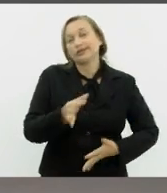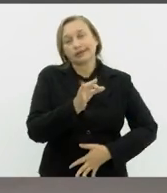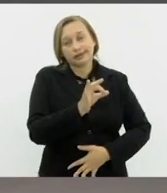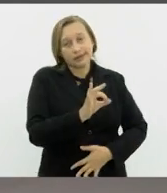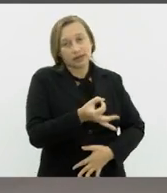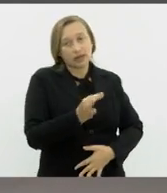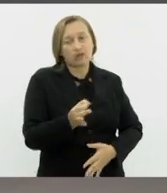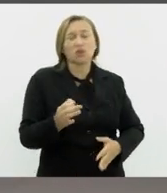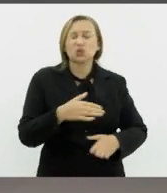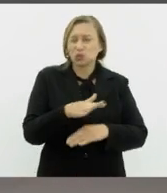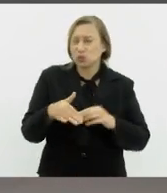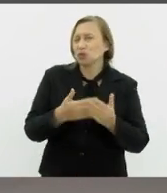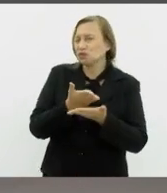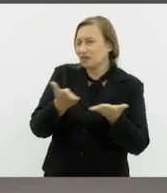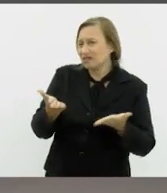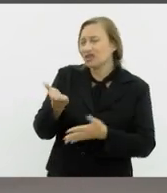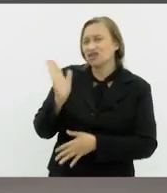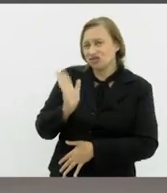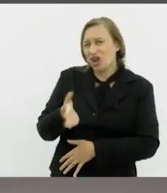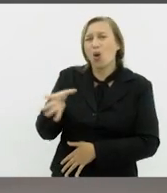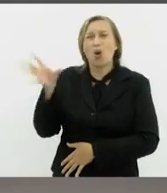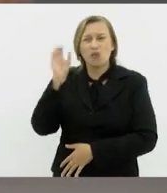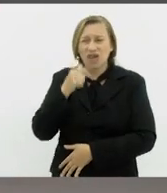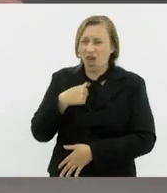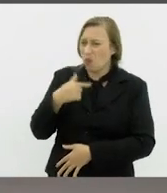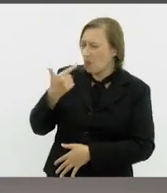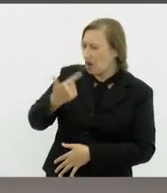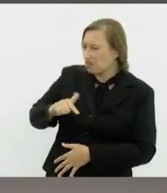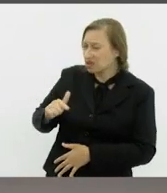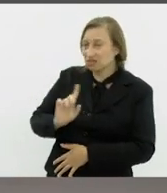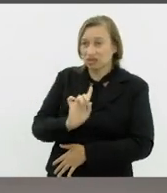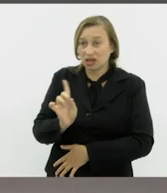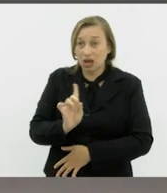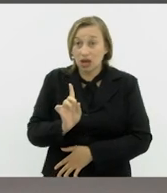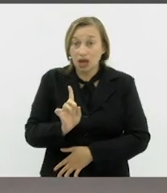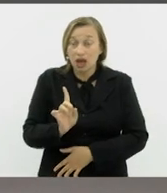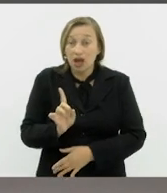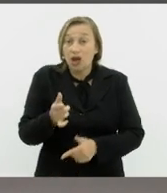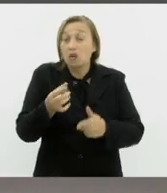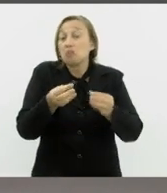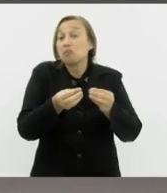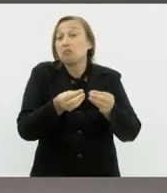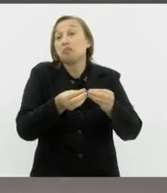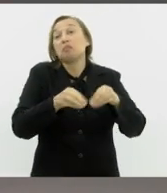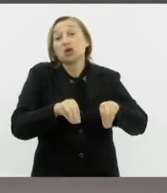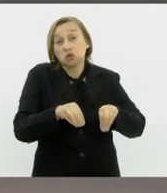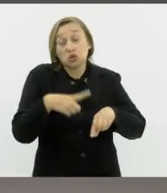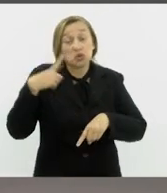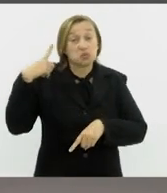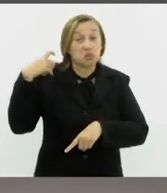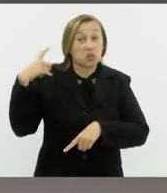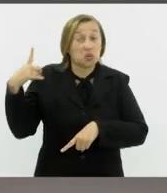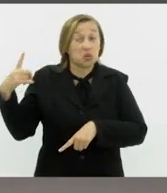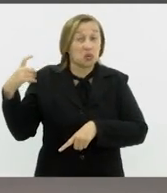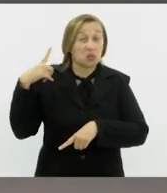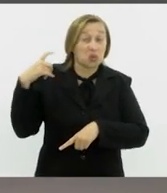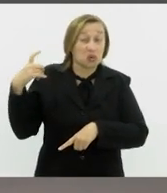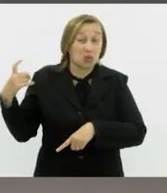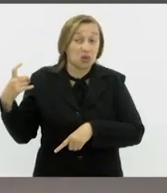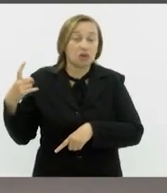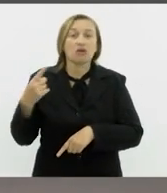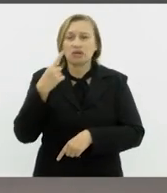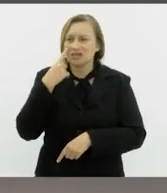Obviamente, todo mundo já ouviu, e eu não vou repetir, os malefícios de uma poluição sonora, da poluição atmosférica. Você vai